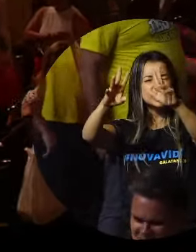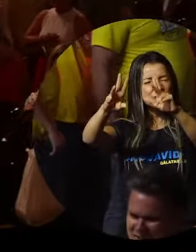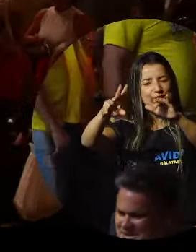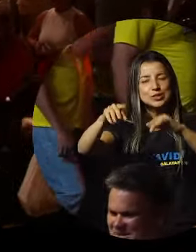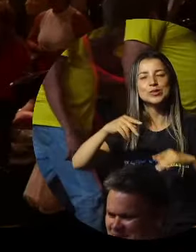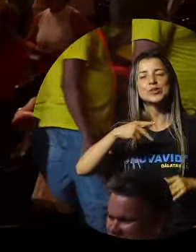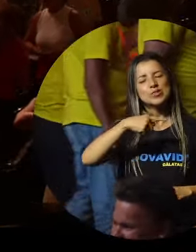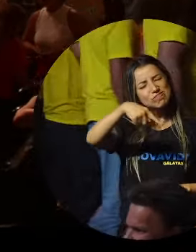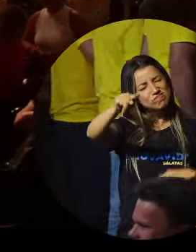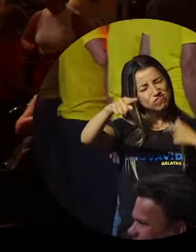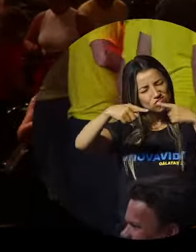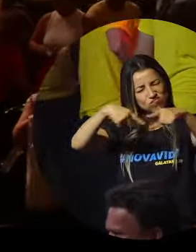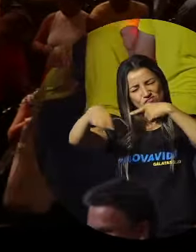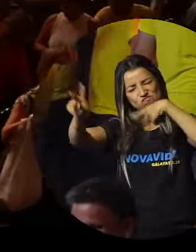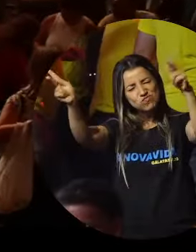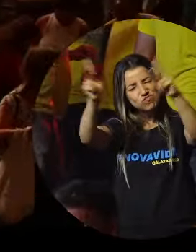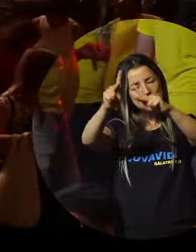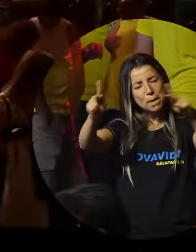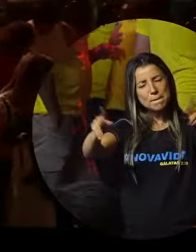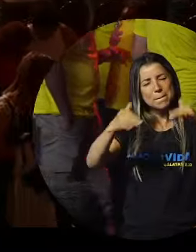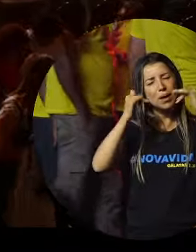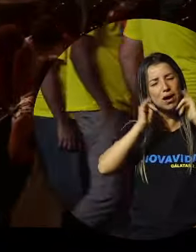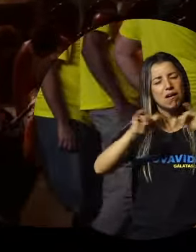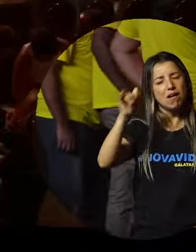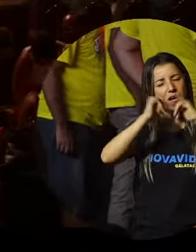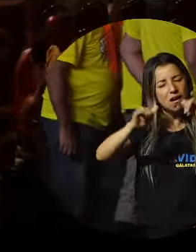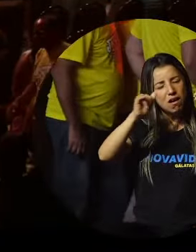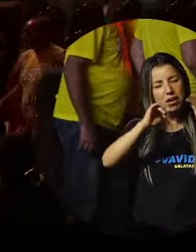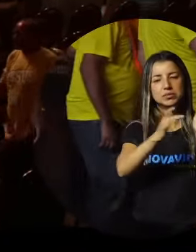e proclamem que Jesus transforma.